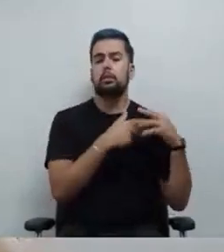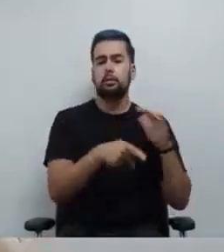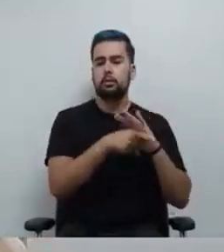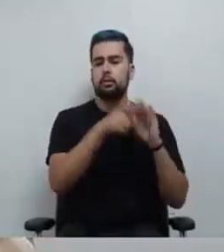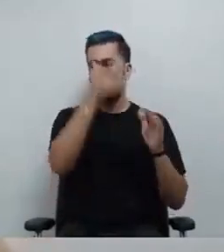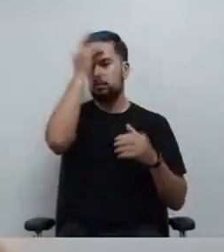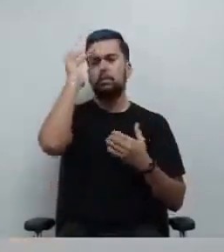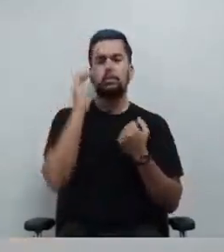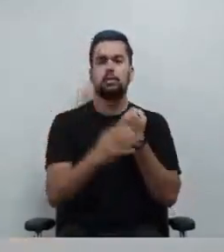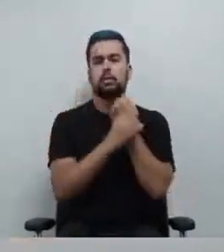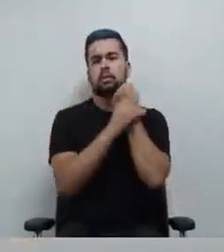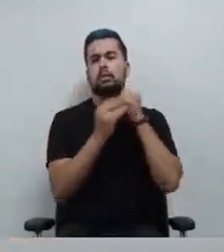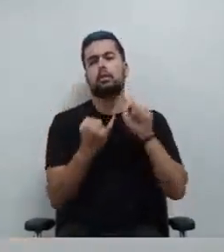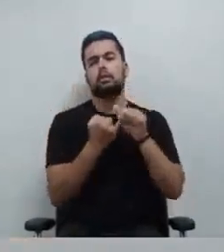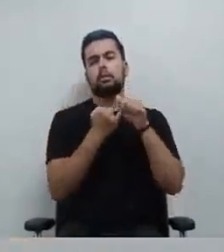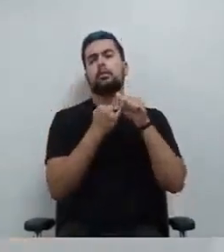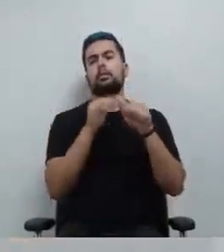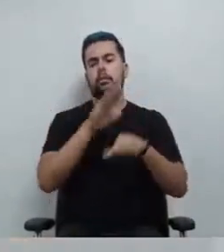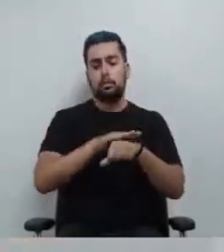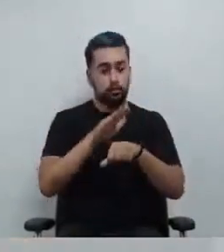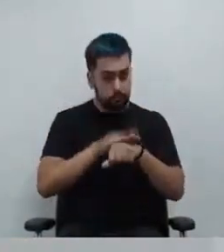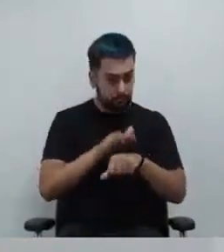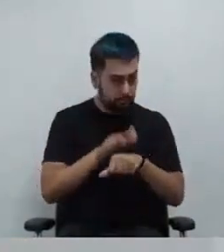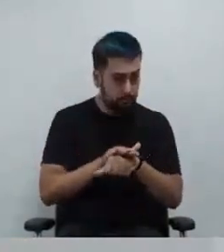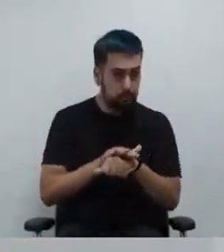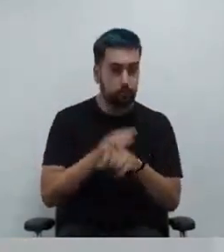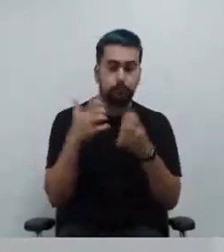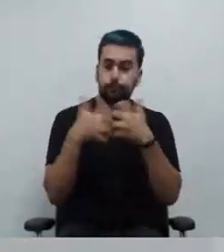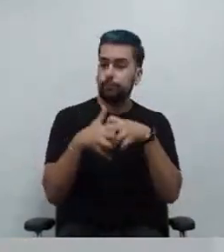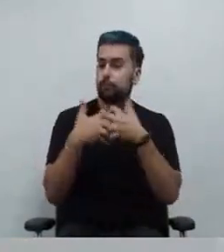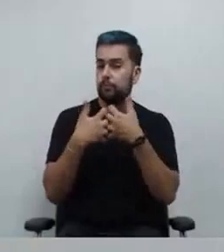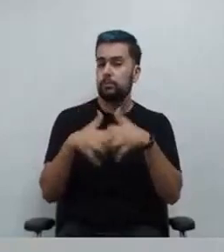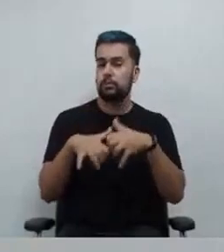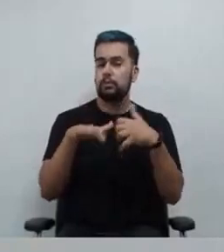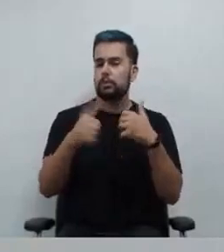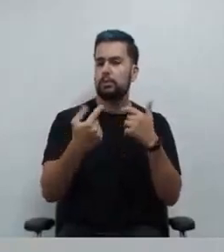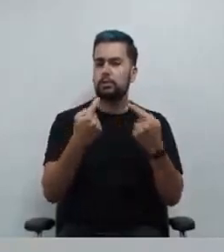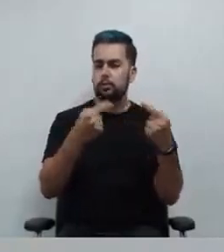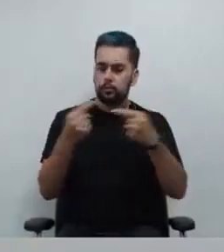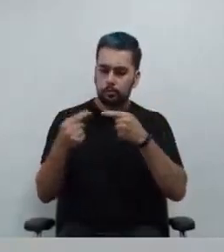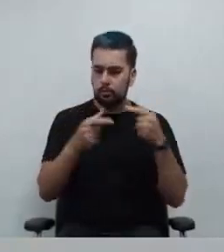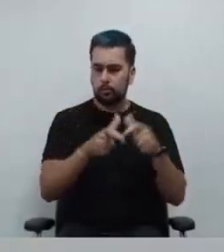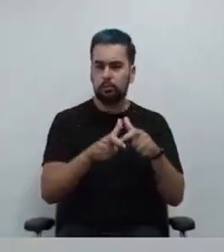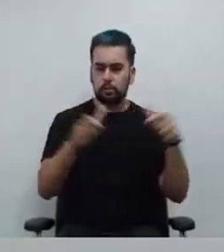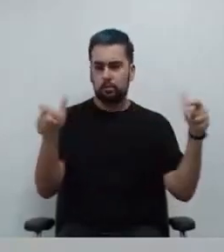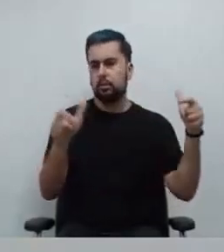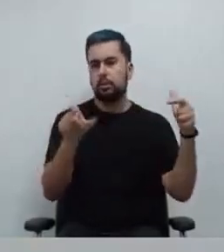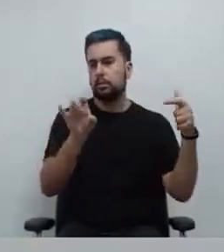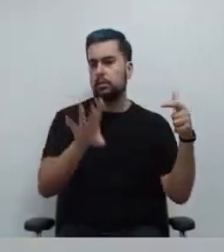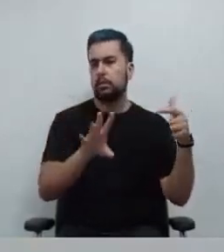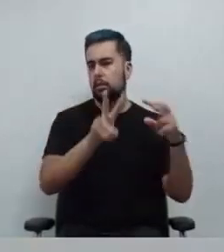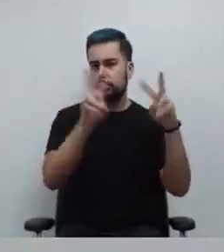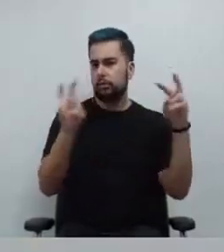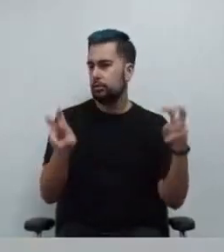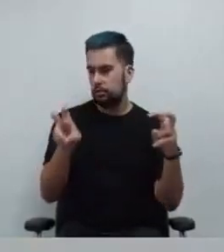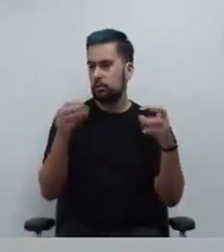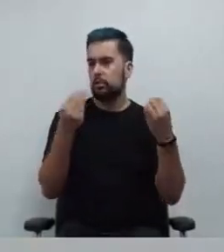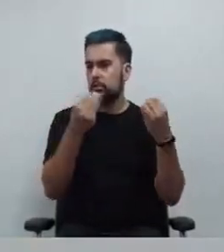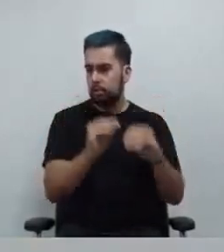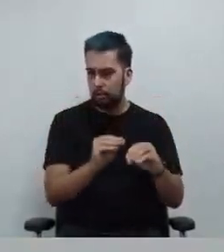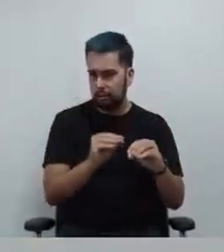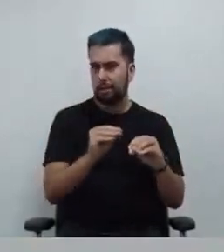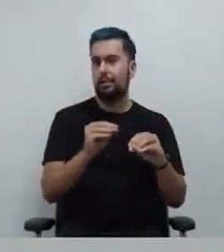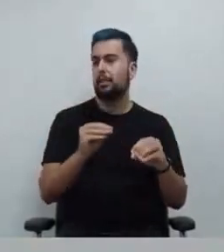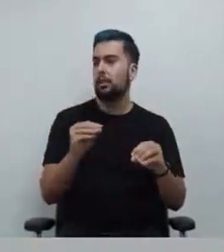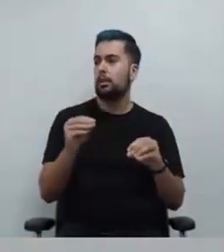patrimonial realizar essa função. Então, a discussão é muito ampla, não entra só a questão, vai colocar o detector